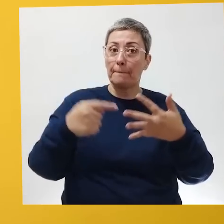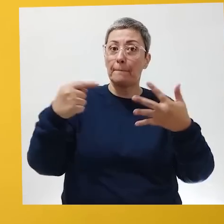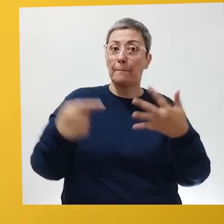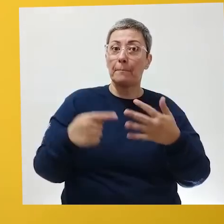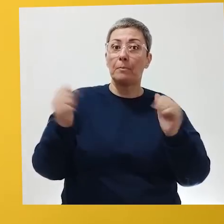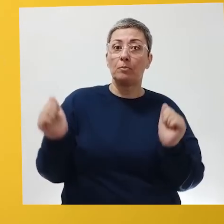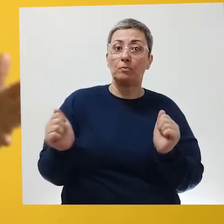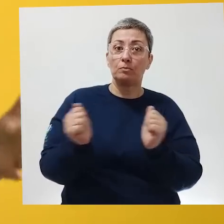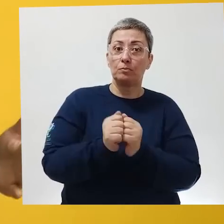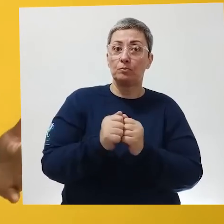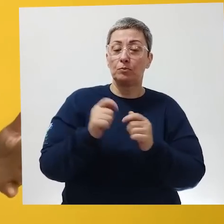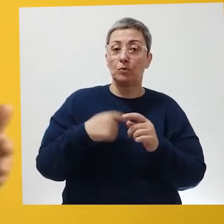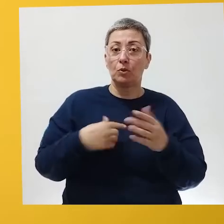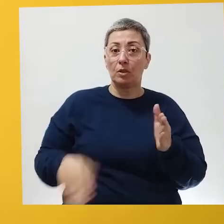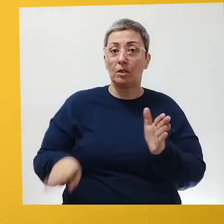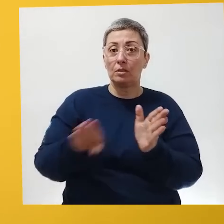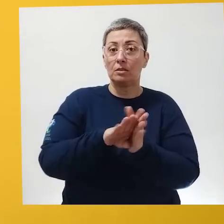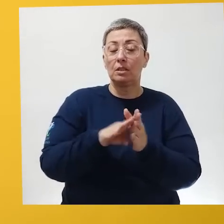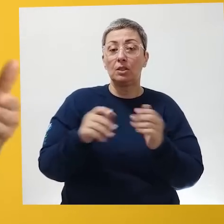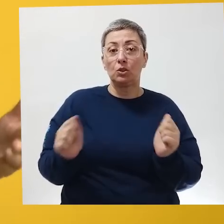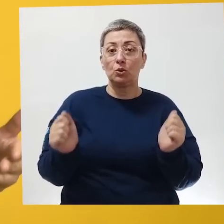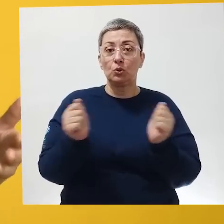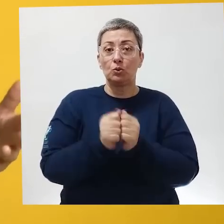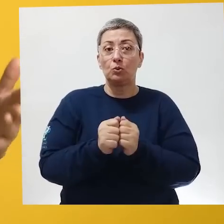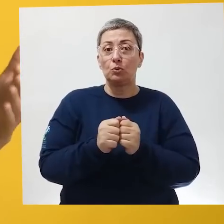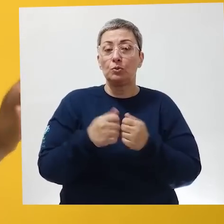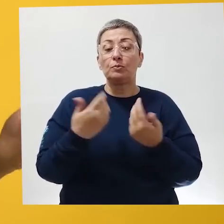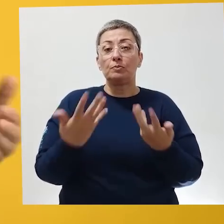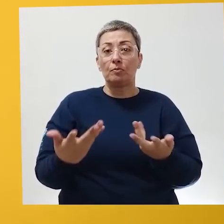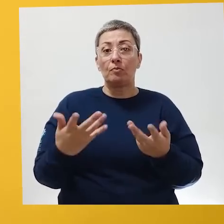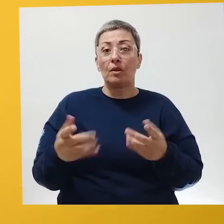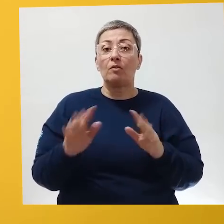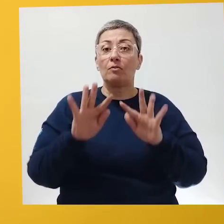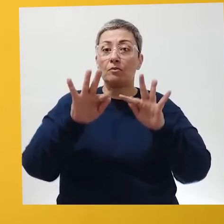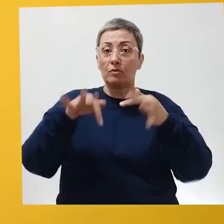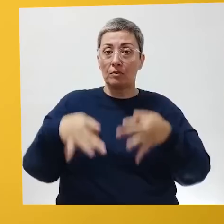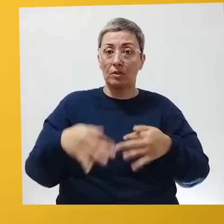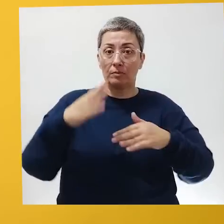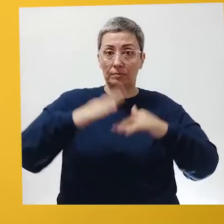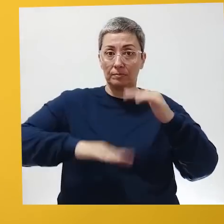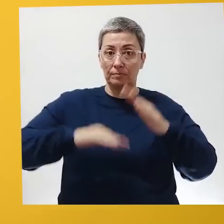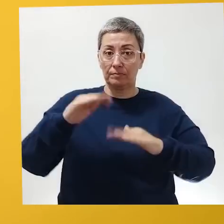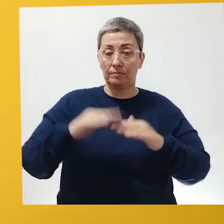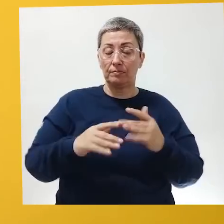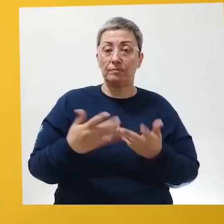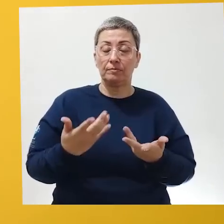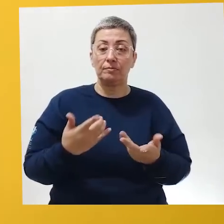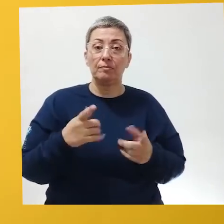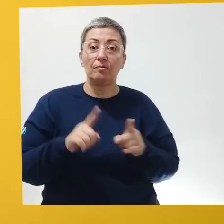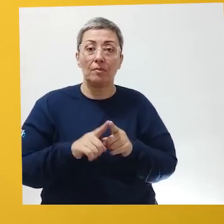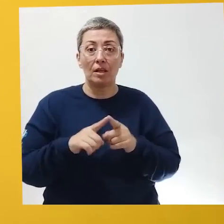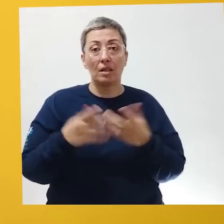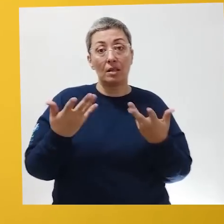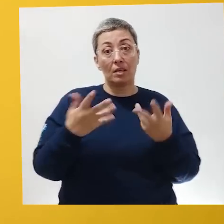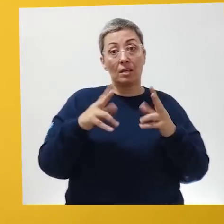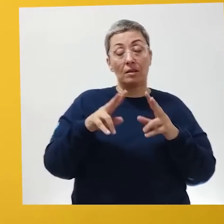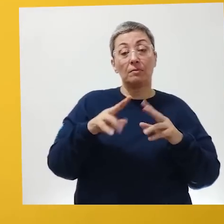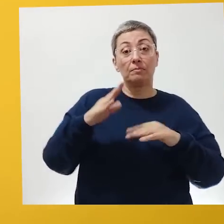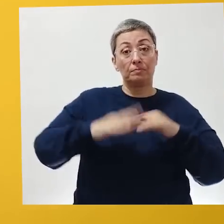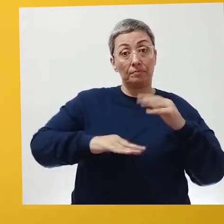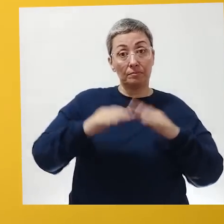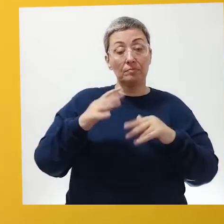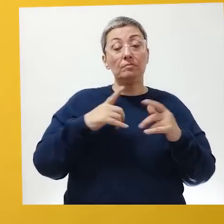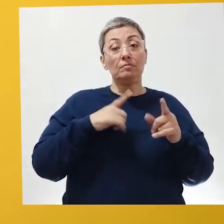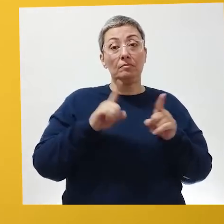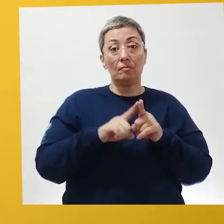ela, até que a gente consiga juntos, né, chegar ao final dessa atividade. essa atividade também ela